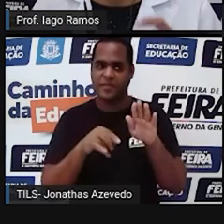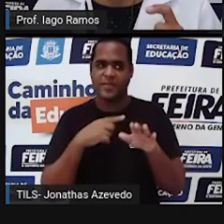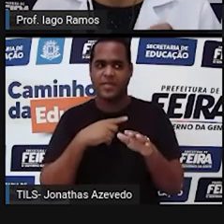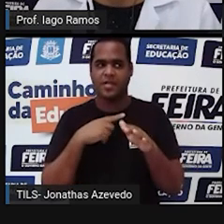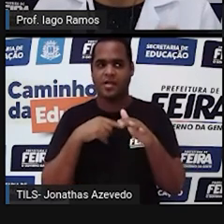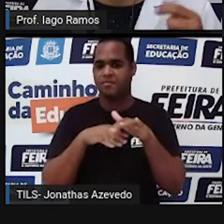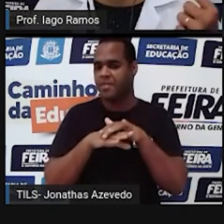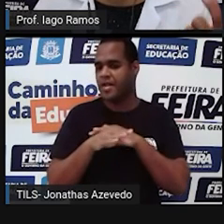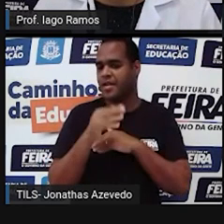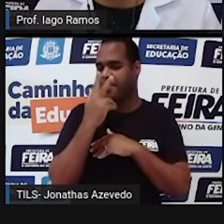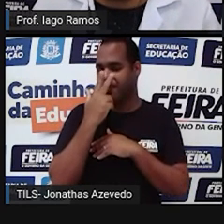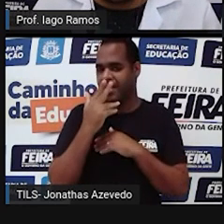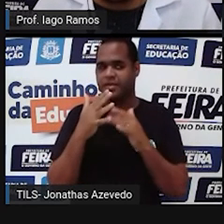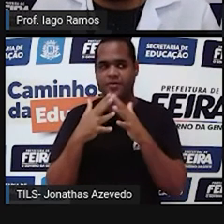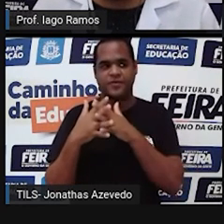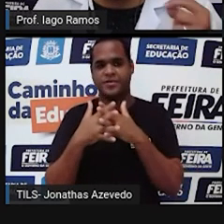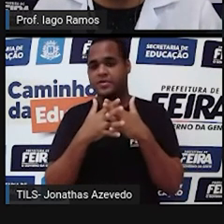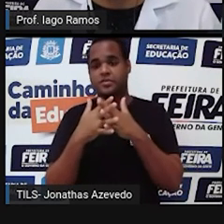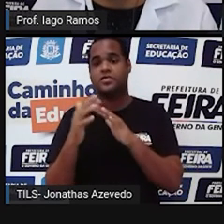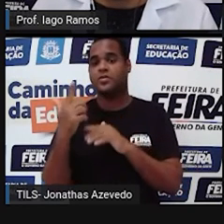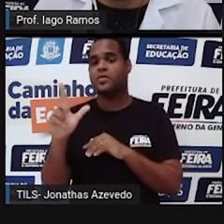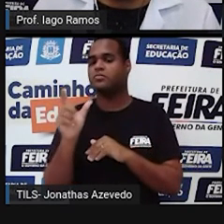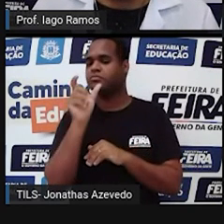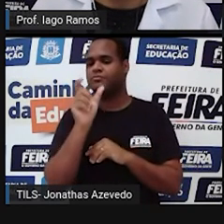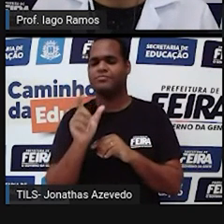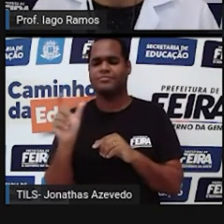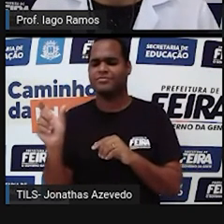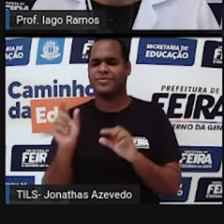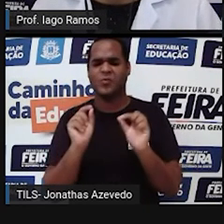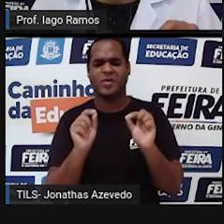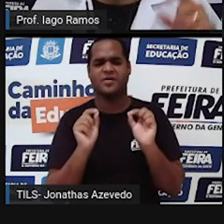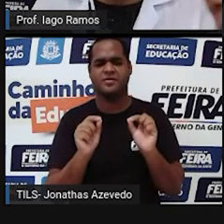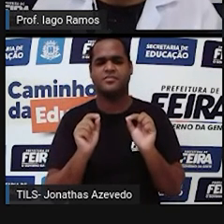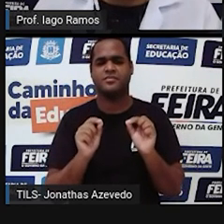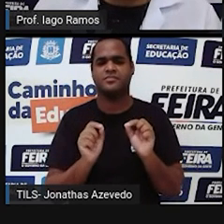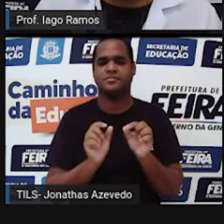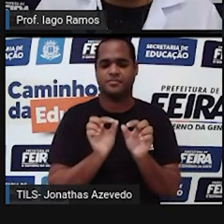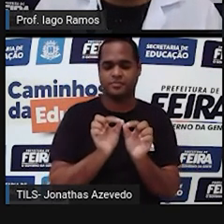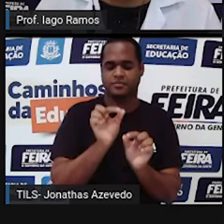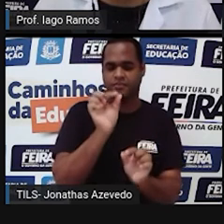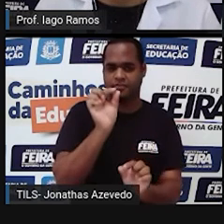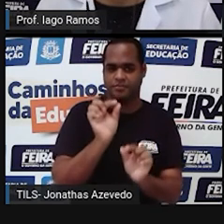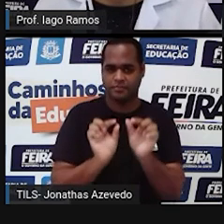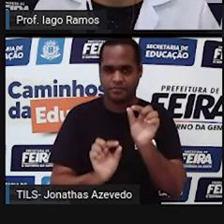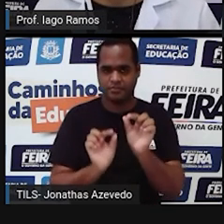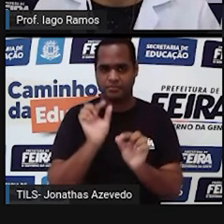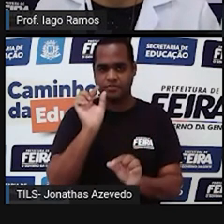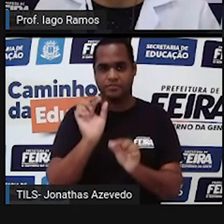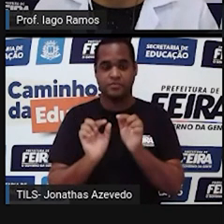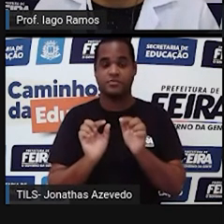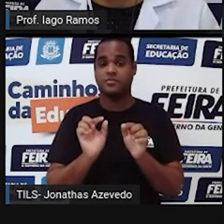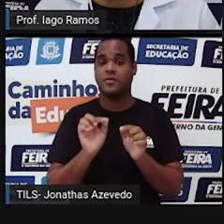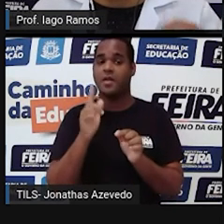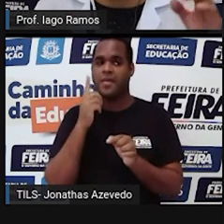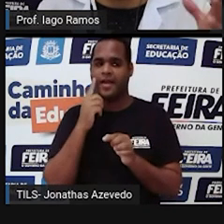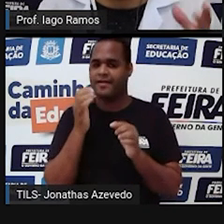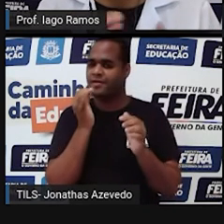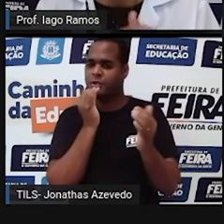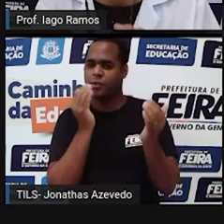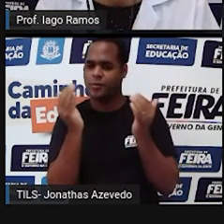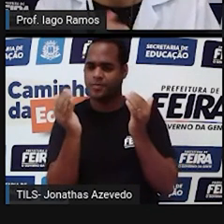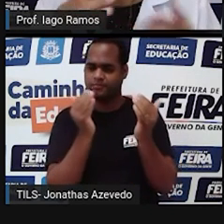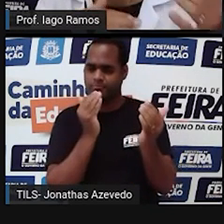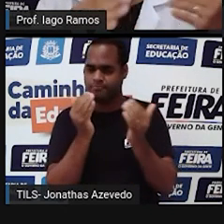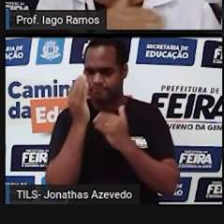querer confundir com o de colunas, mas qual é a diferença? No de colunas, a gente tem a ideia da comparação,